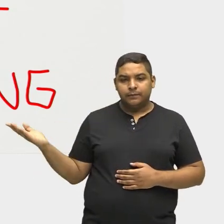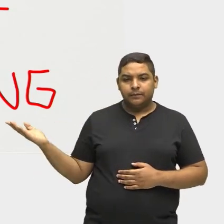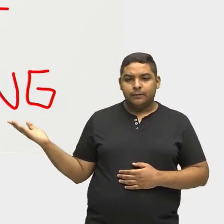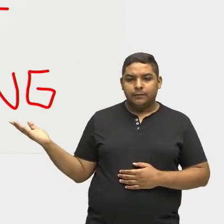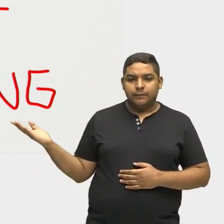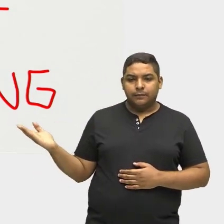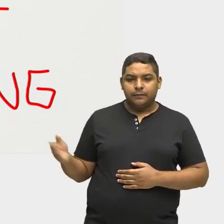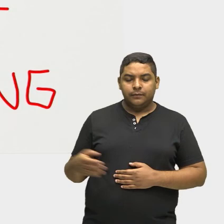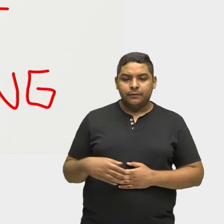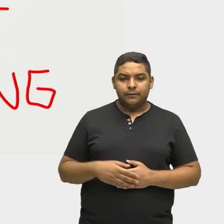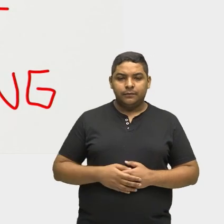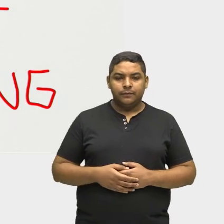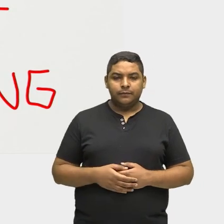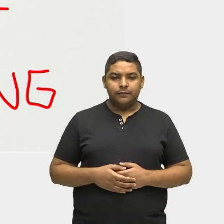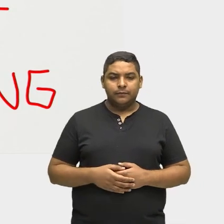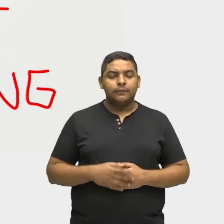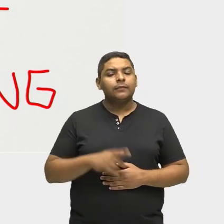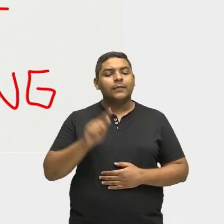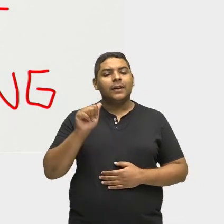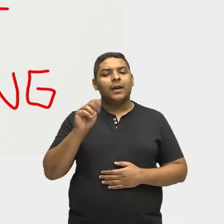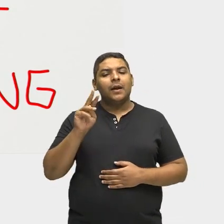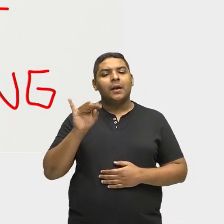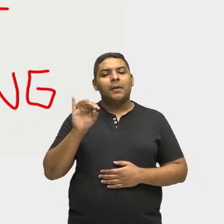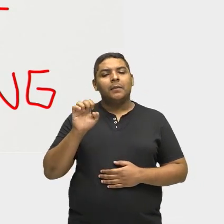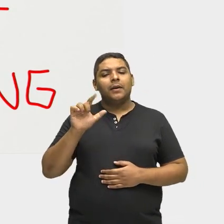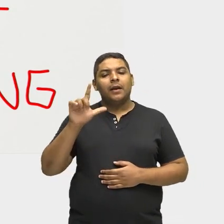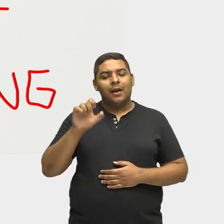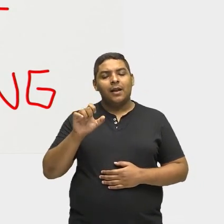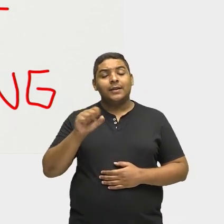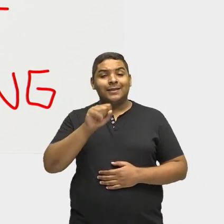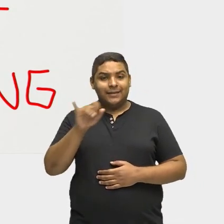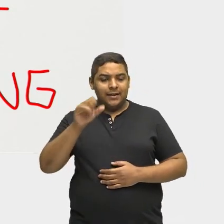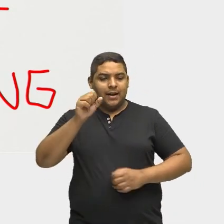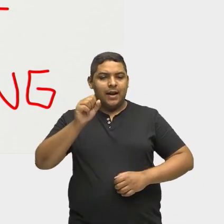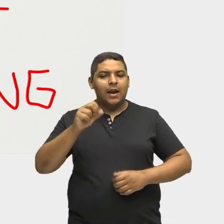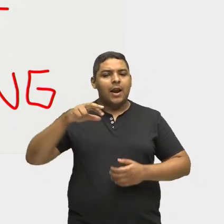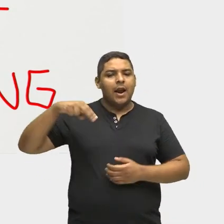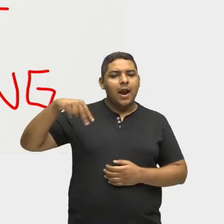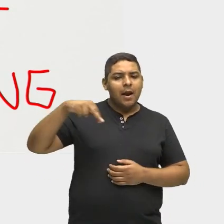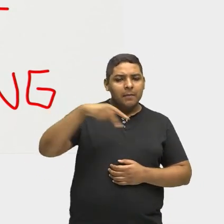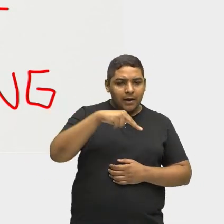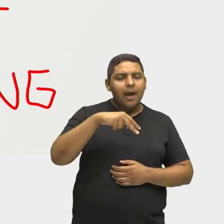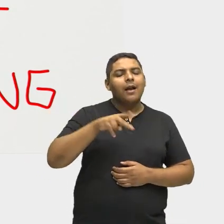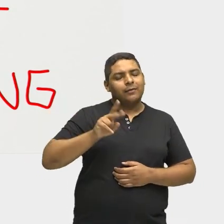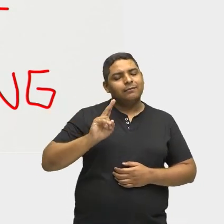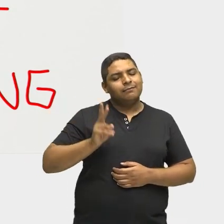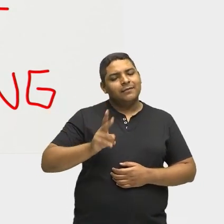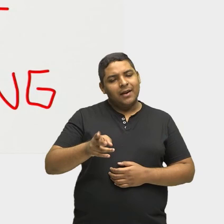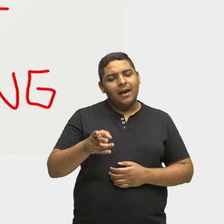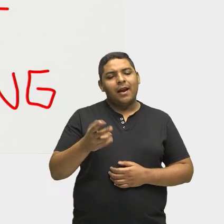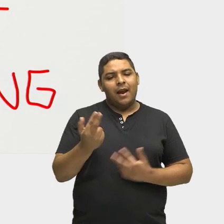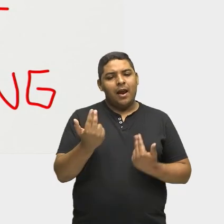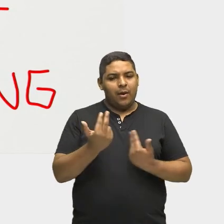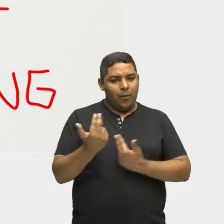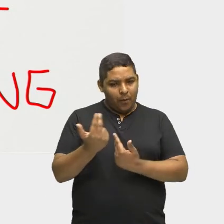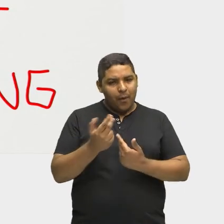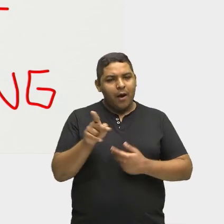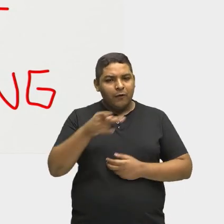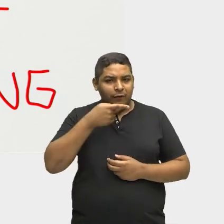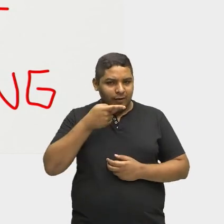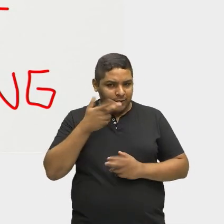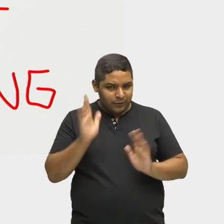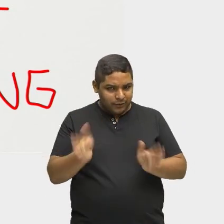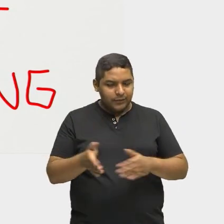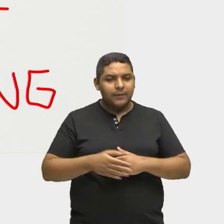E, Gabriele, você fez direitinho. Se eles estivessem caminhando, é isso mesmo que você falou, não é? Teria que ficar assim, walk, que é o